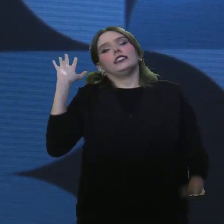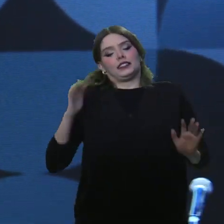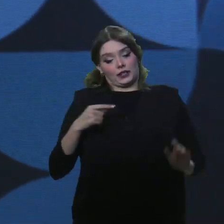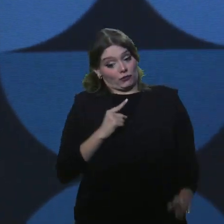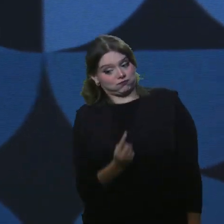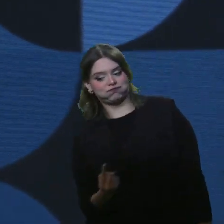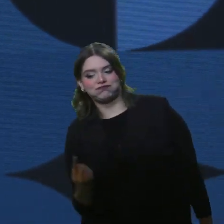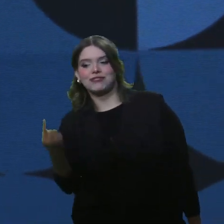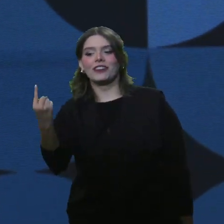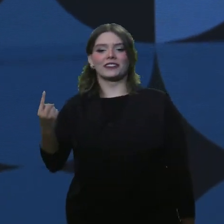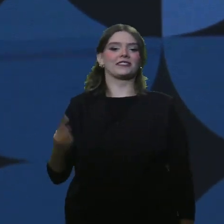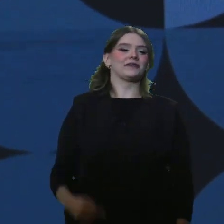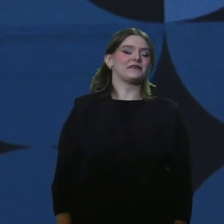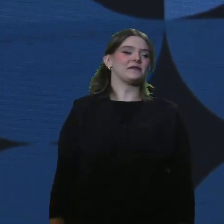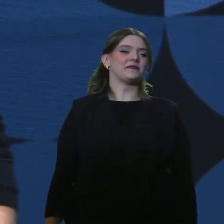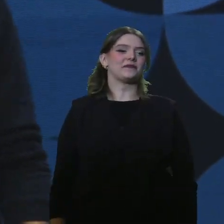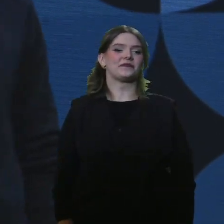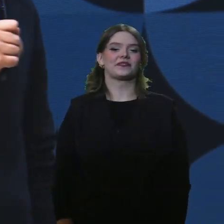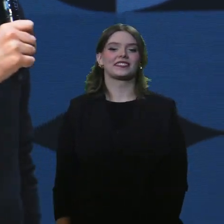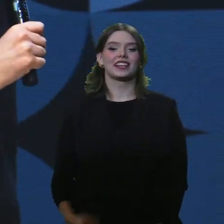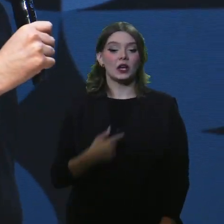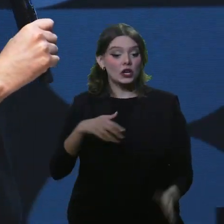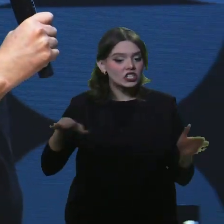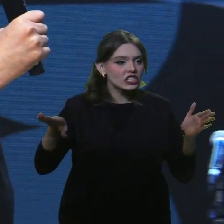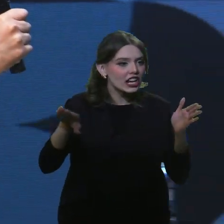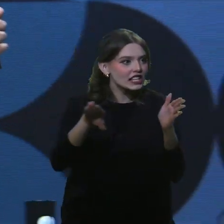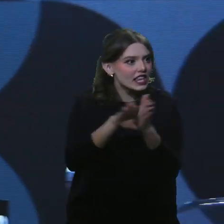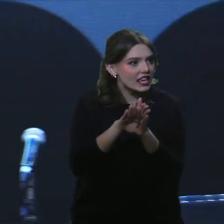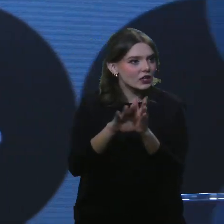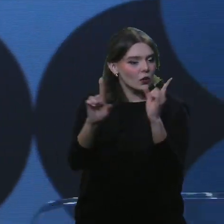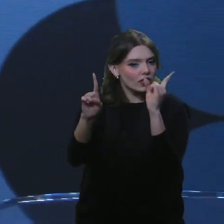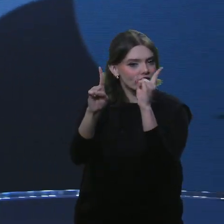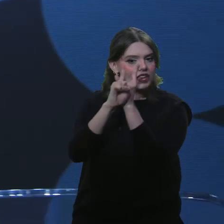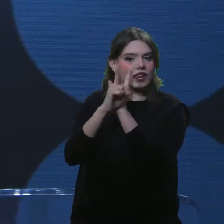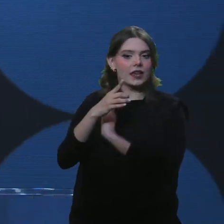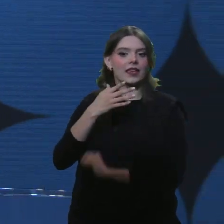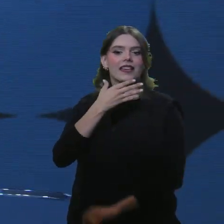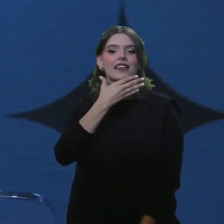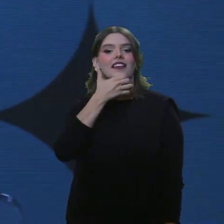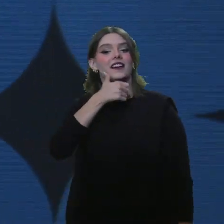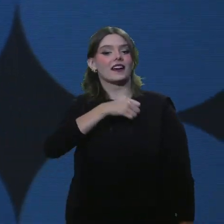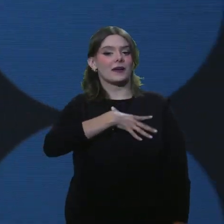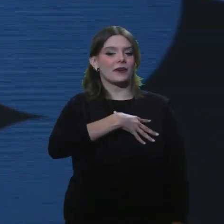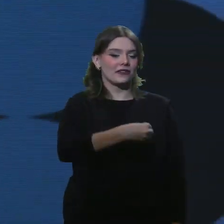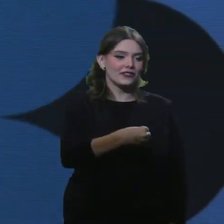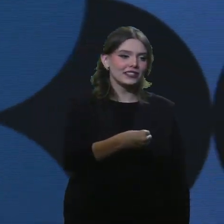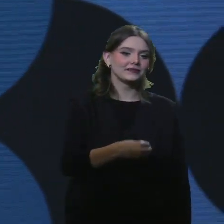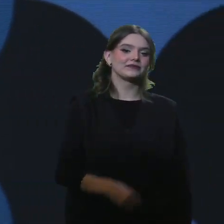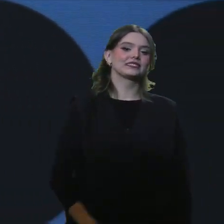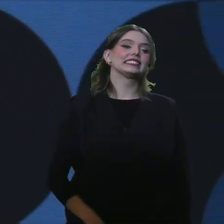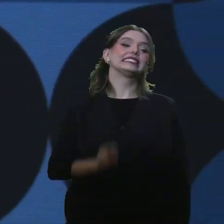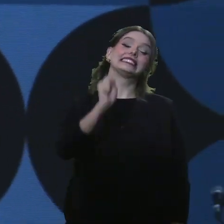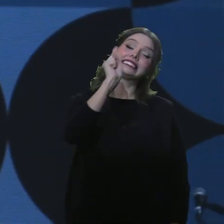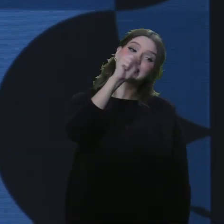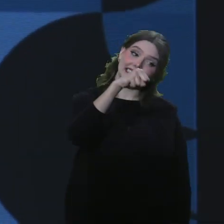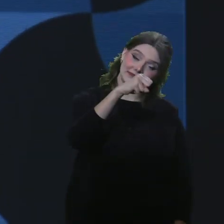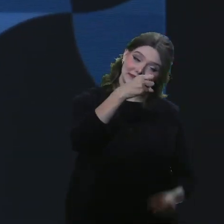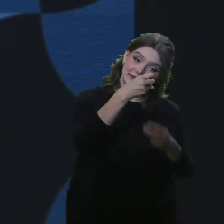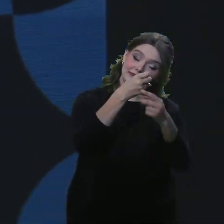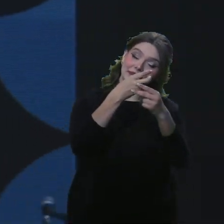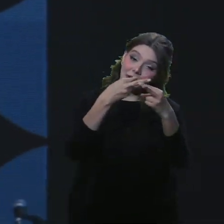Não me aguentei. Quando eu cheguei na cozinha, sim, algo tinha acontecido.